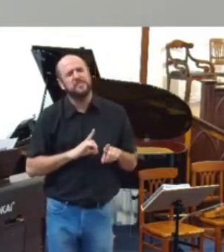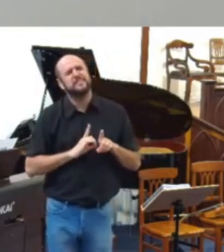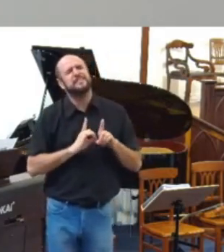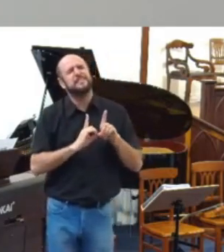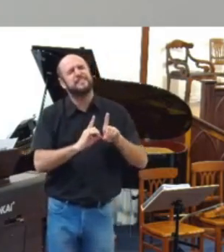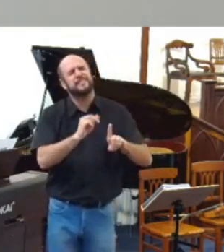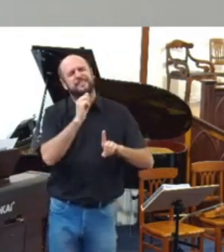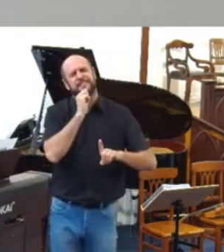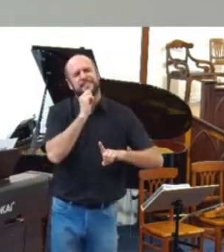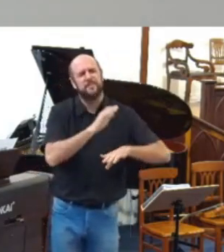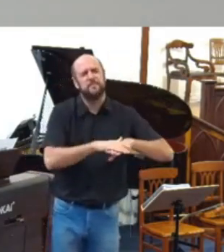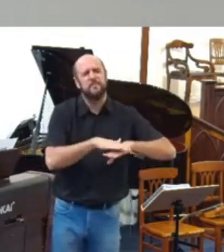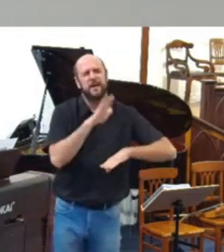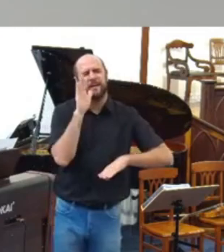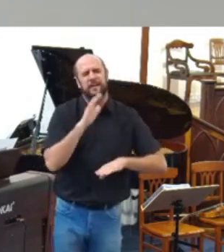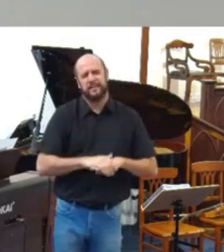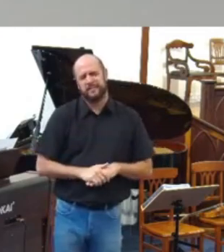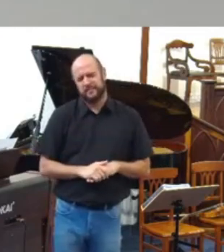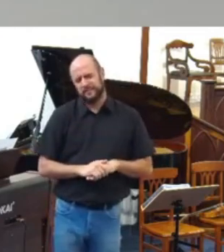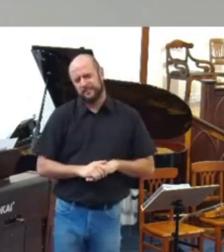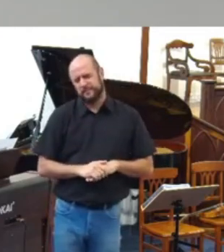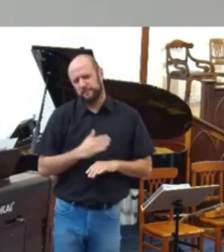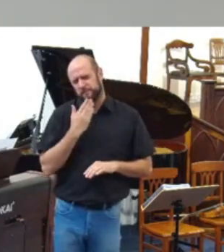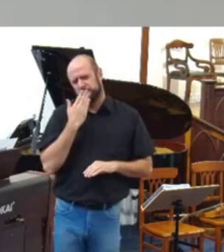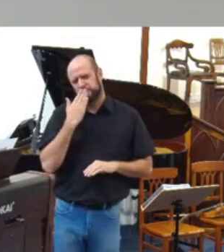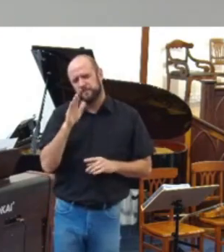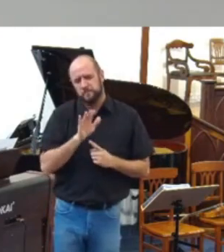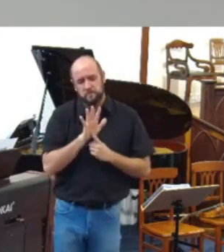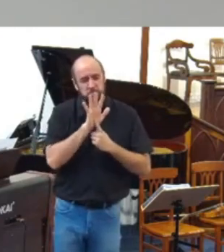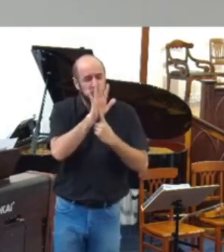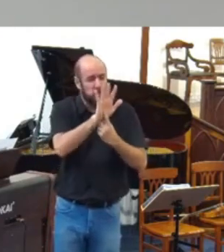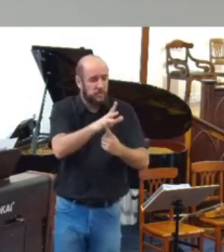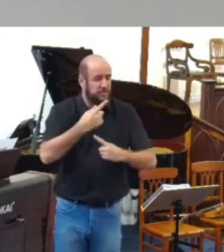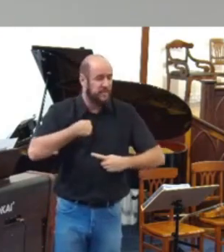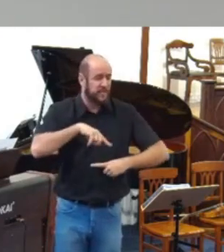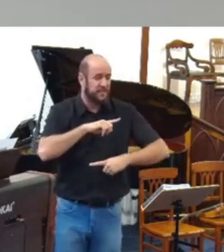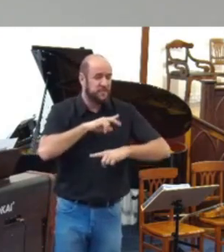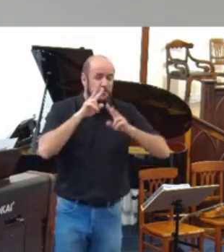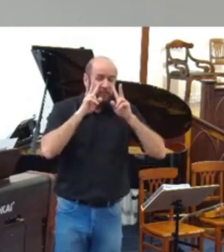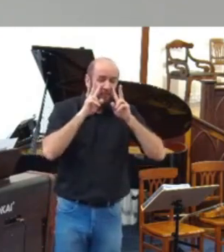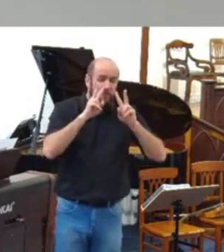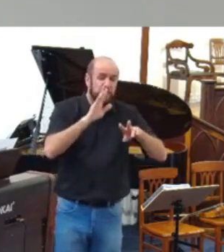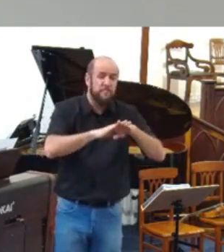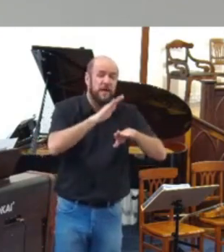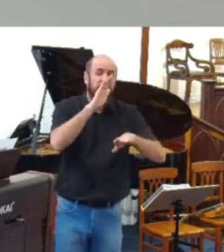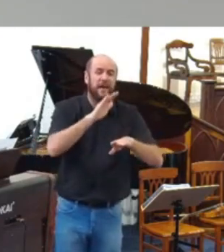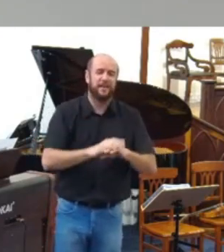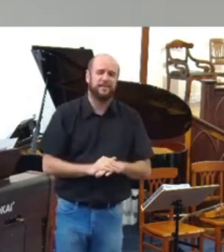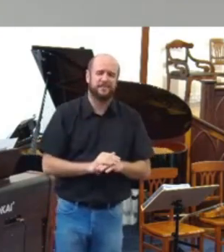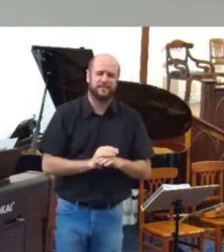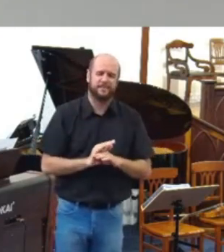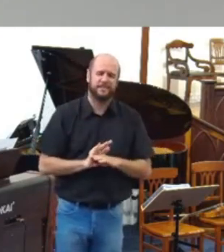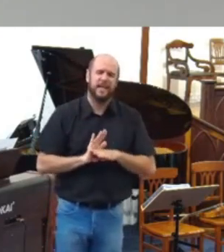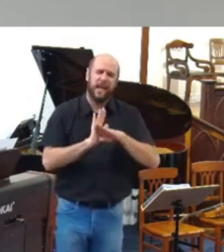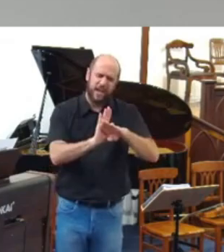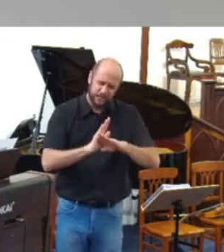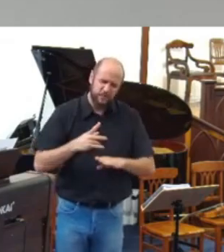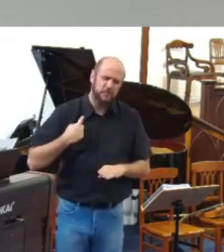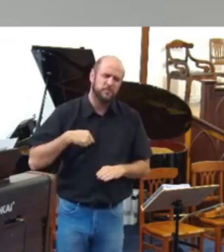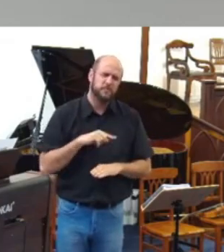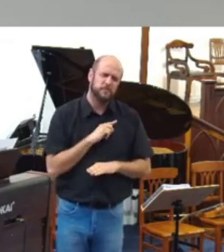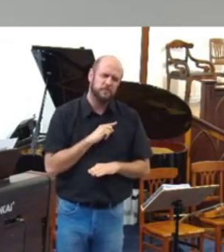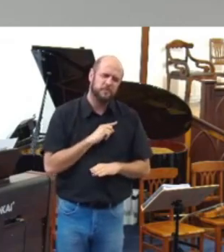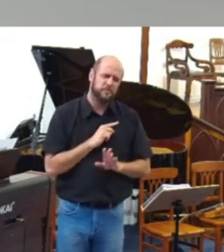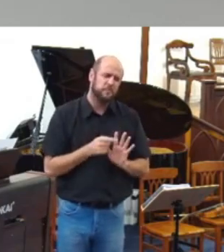discípulos ainda, Senhor? Mostra-nos o que os nossos olhos ainda não viram. Ajuda-nos, Senhor. Mostra-nos